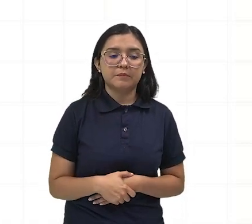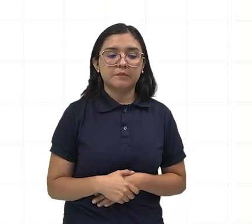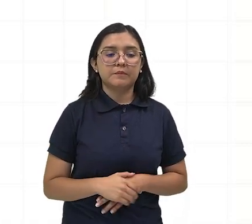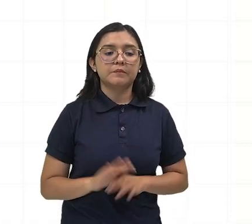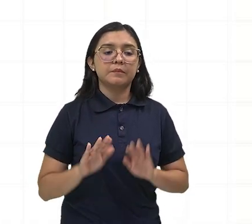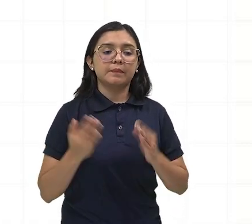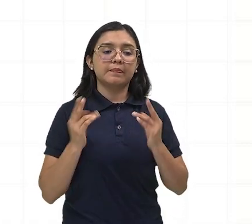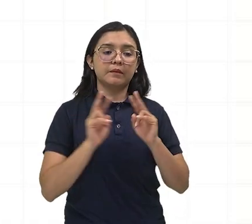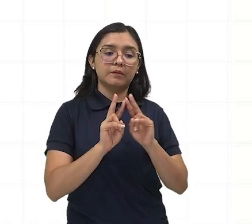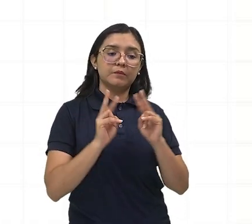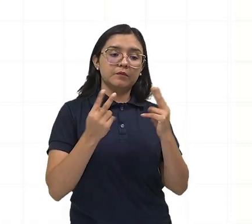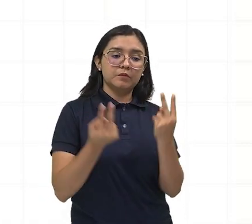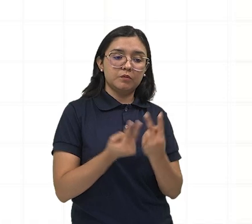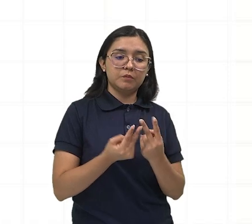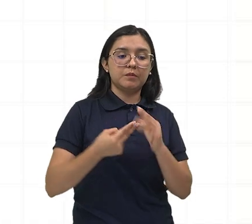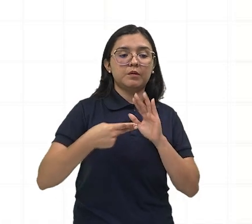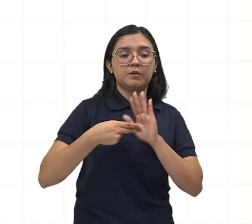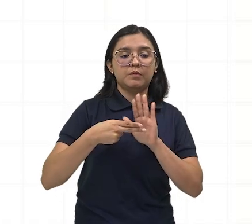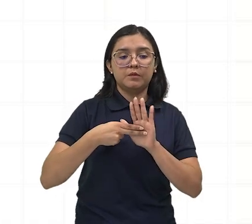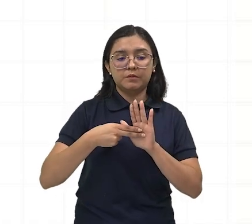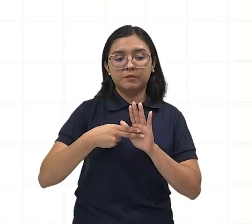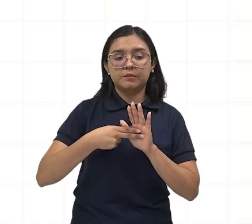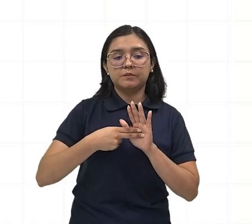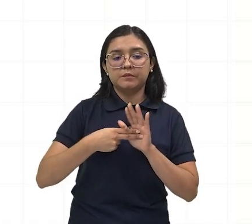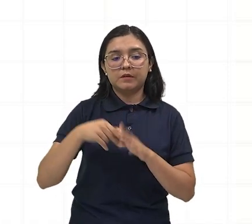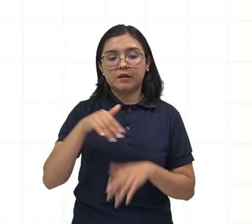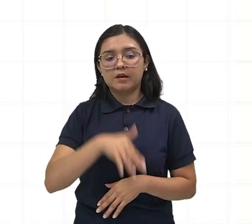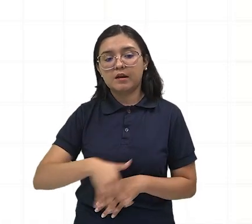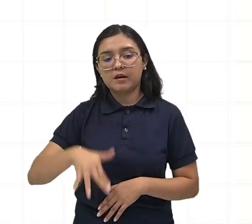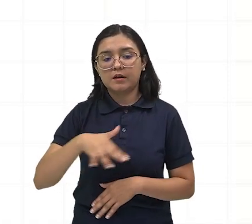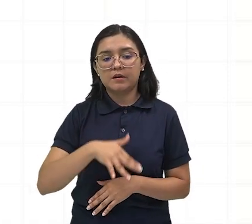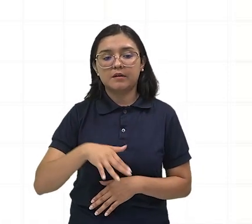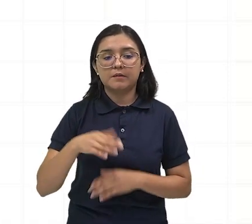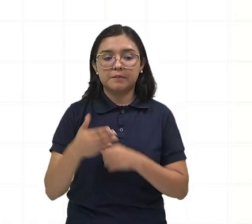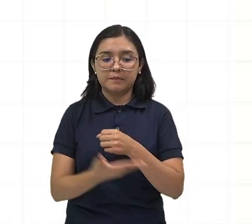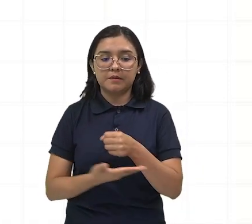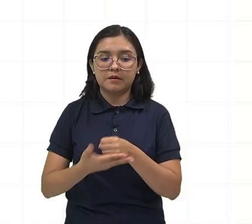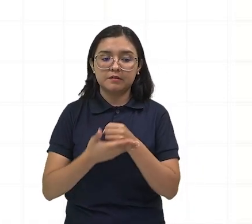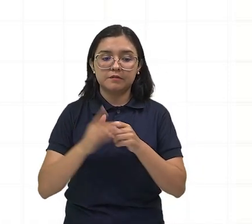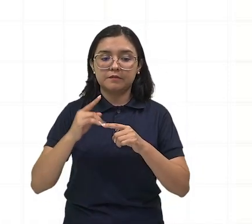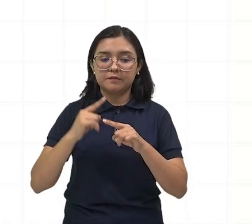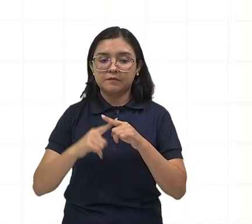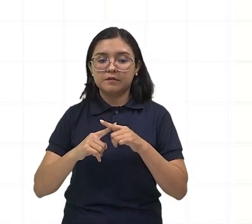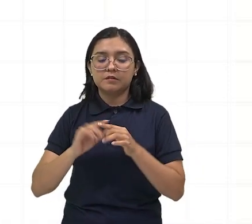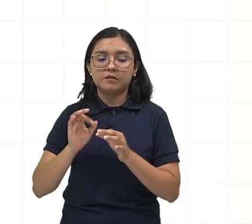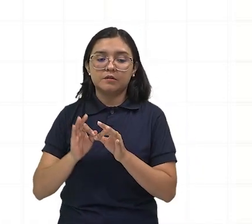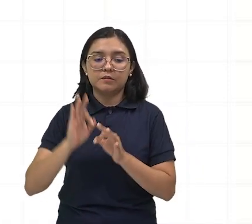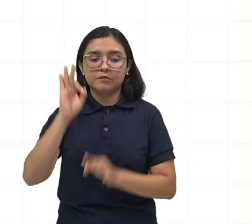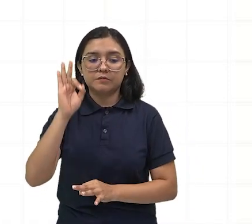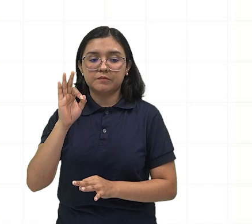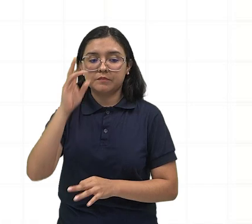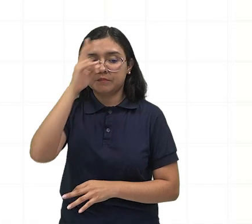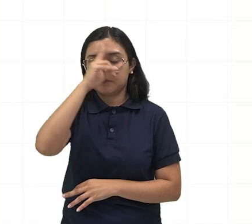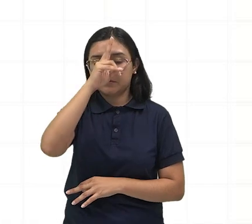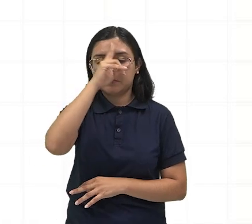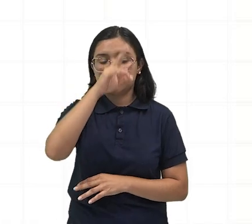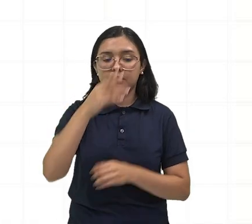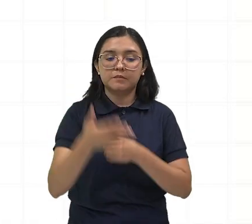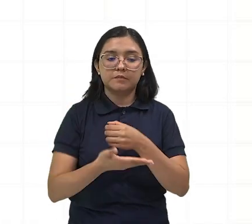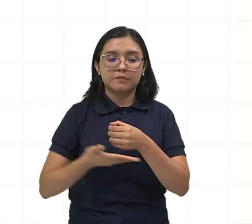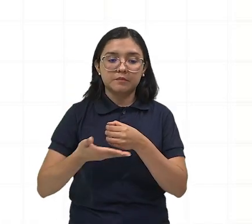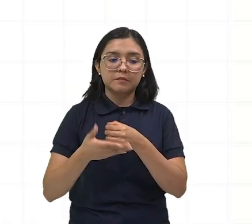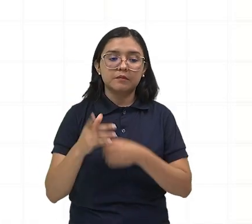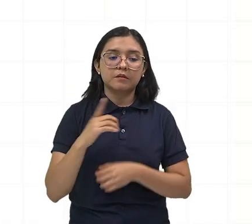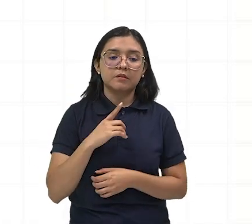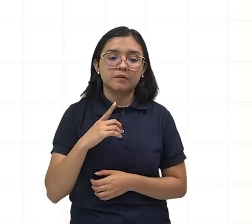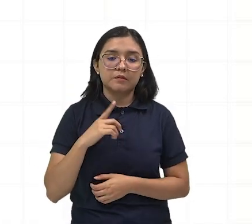Então, o volume nada mais é do que a área da base vezes a altura. Lembrando que a área da base, então, nós